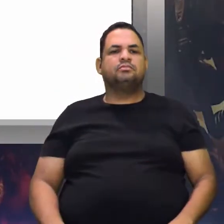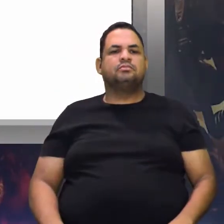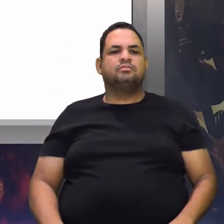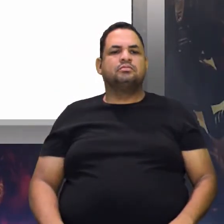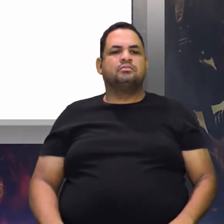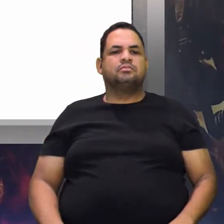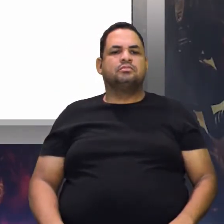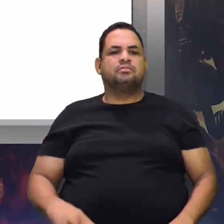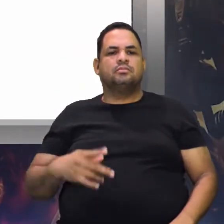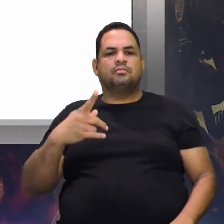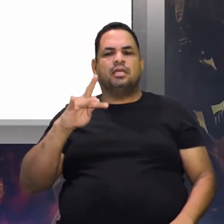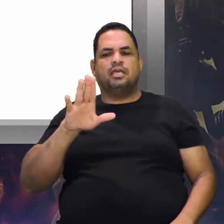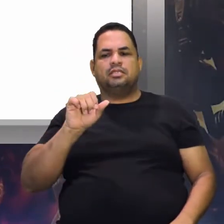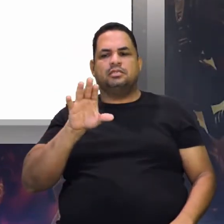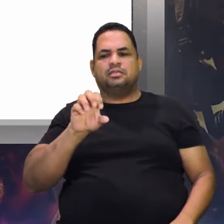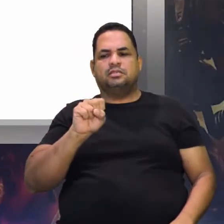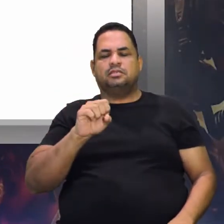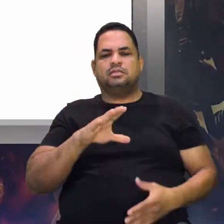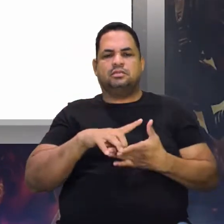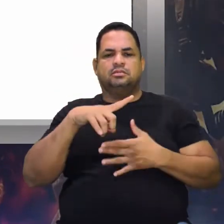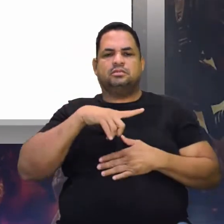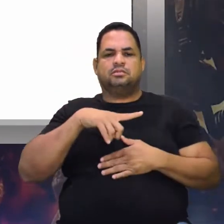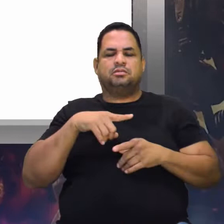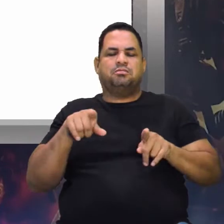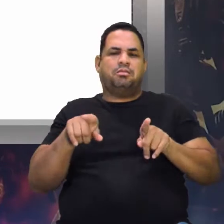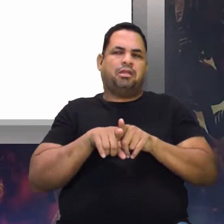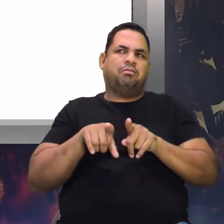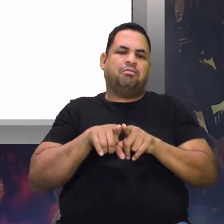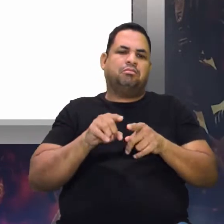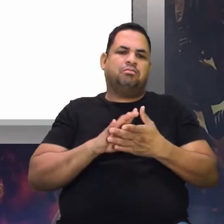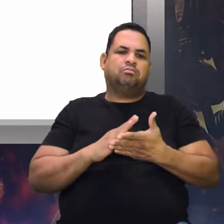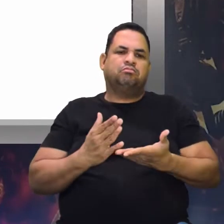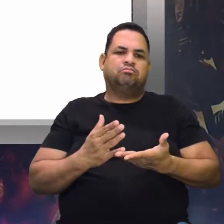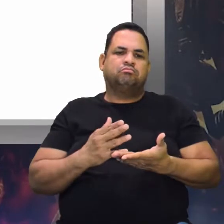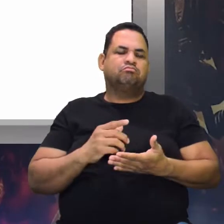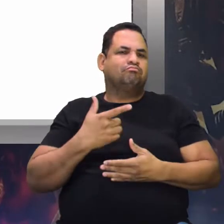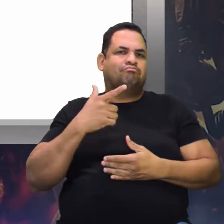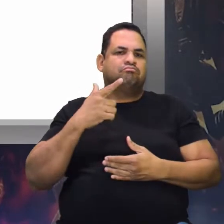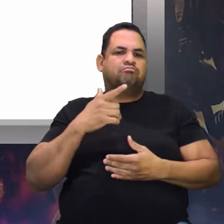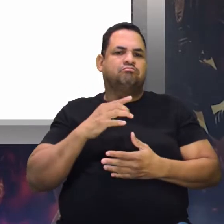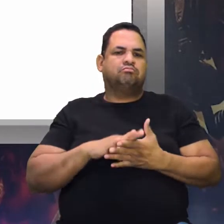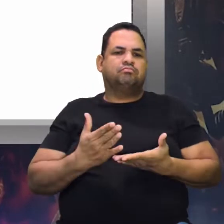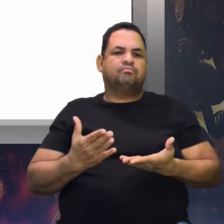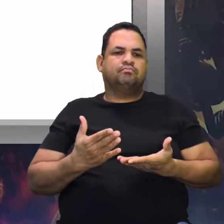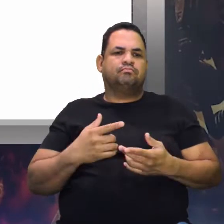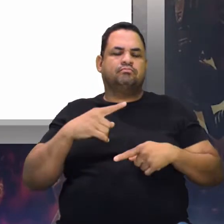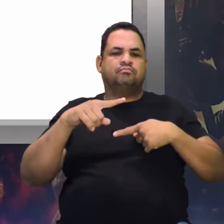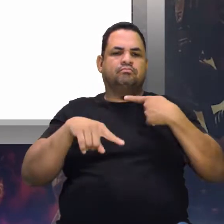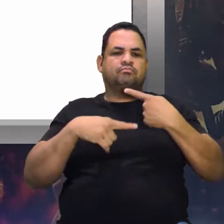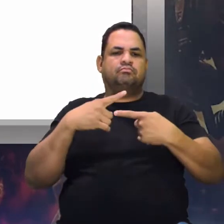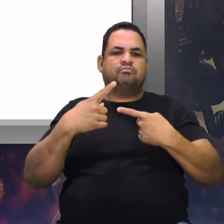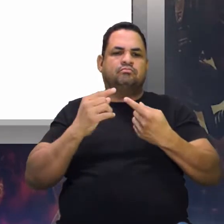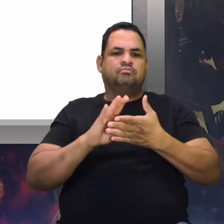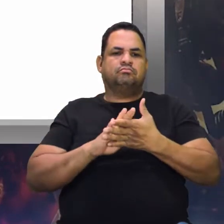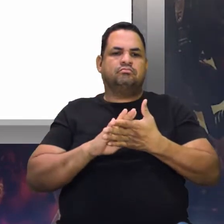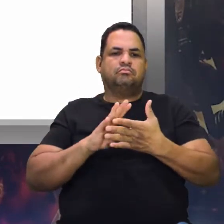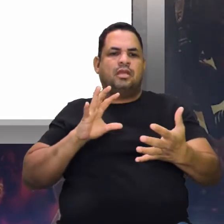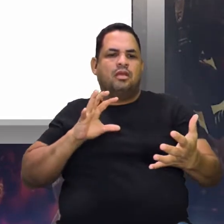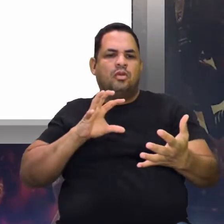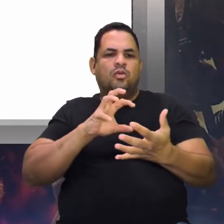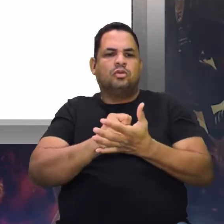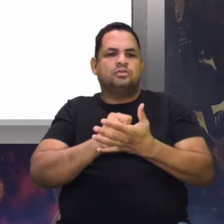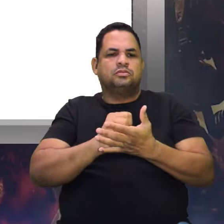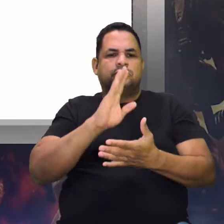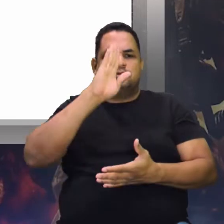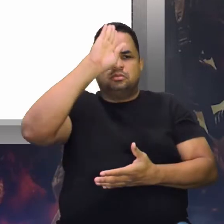os persas, que tinham um grandioso exército. Os egípcios eles não possuíam isso. Por isso que depois, quando eles vão ser conquistados pelos romanos, eles